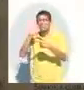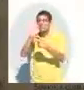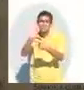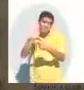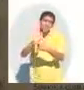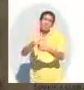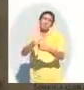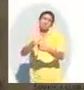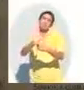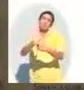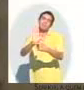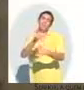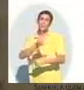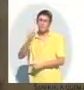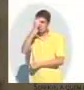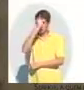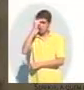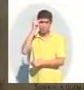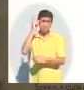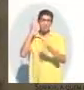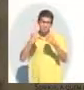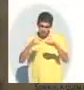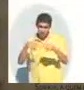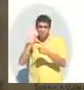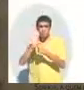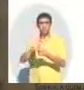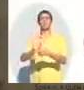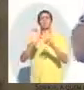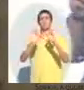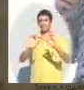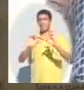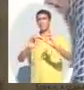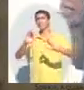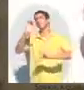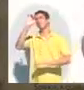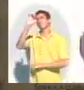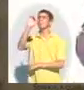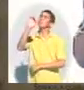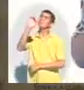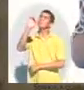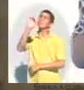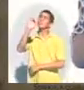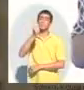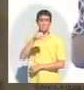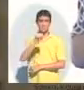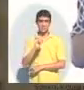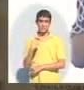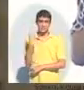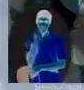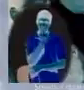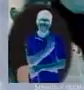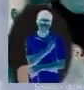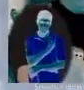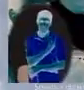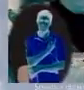quem não tem diante de quem tirar as máscaras, vai acabar tirando diante de quem não deve.